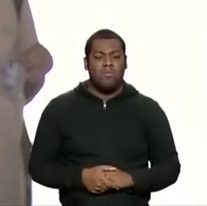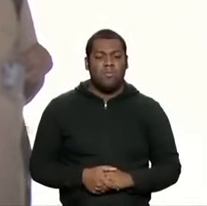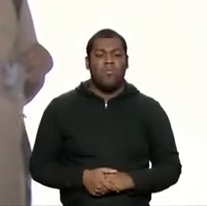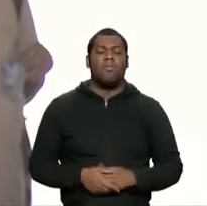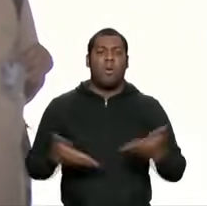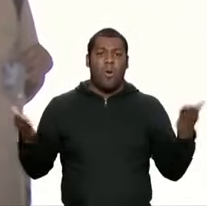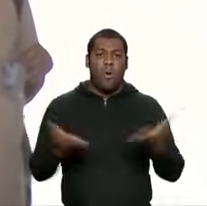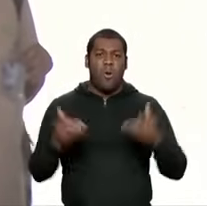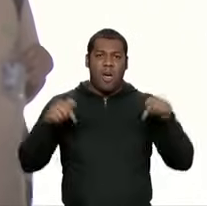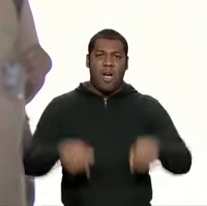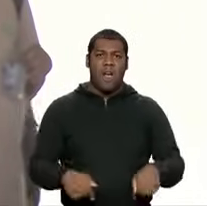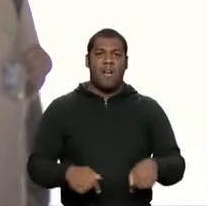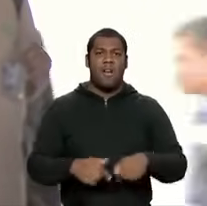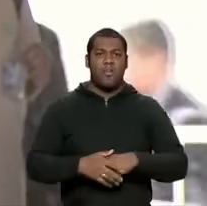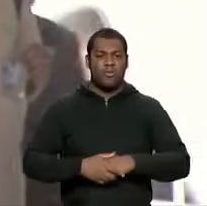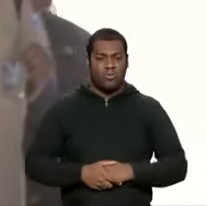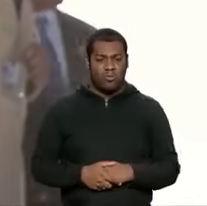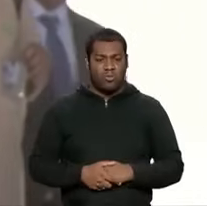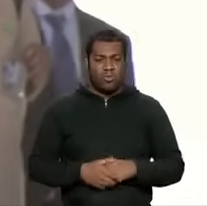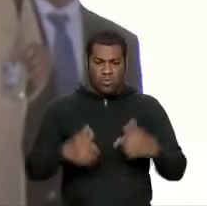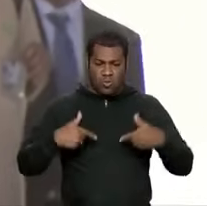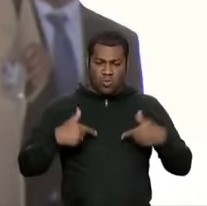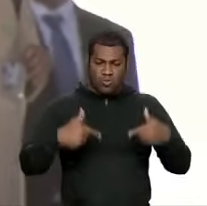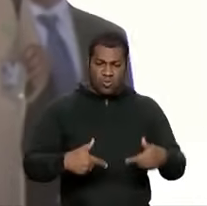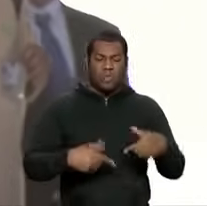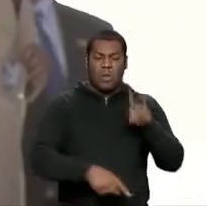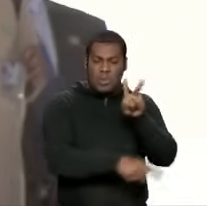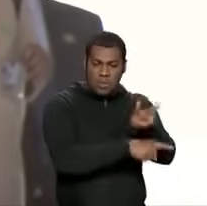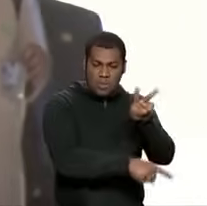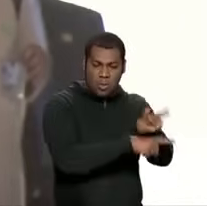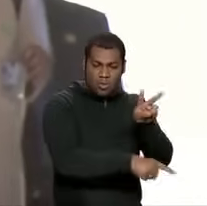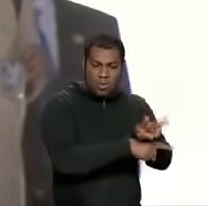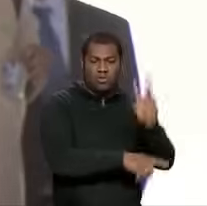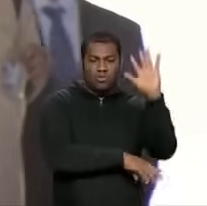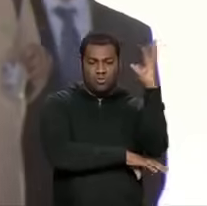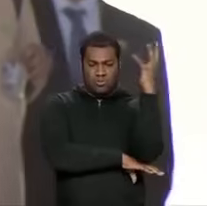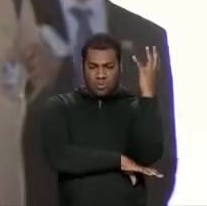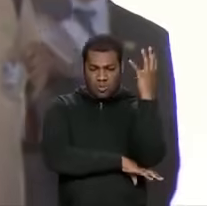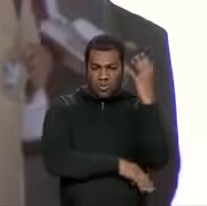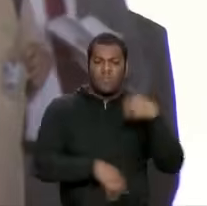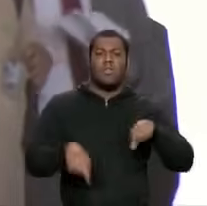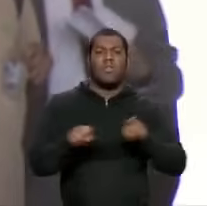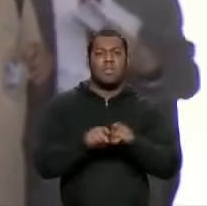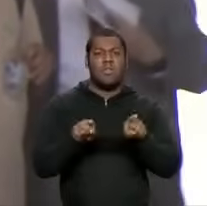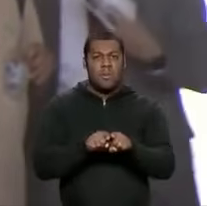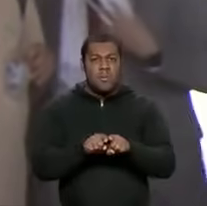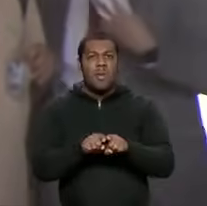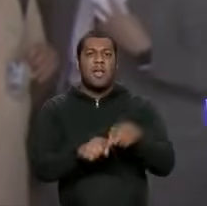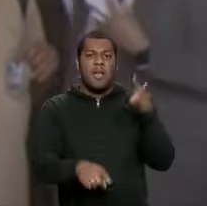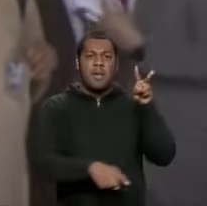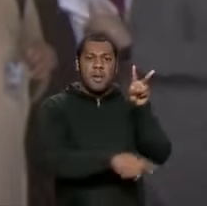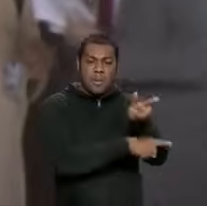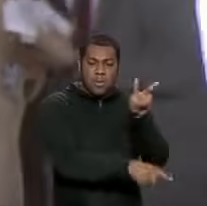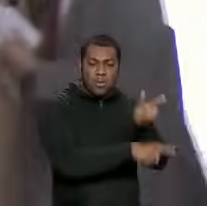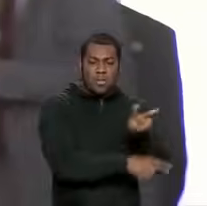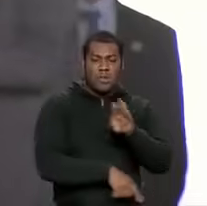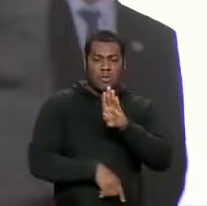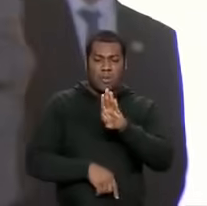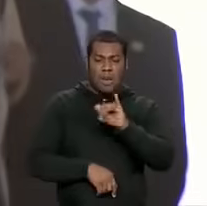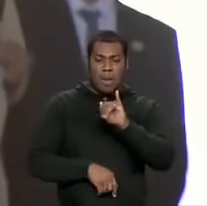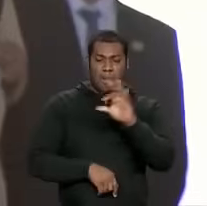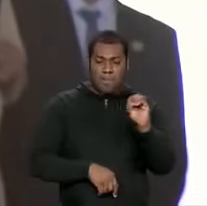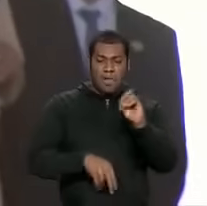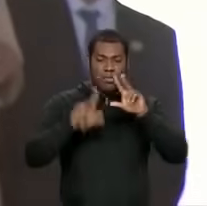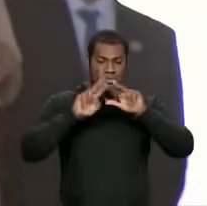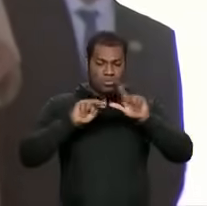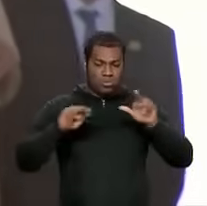na defesa dos da natureza dos bens comuns da social biodiversidade nós